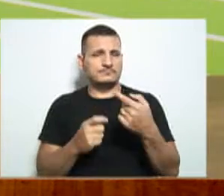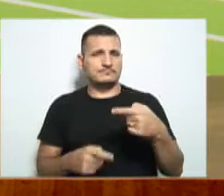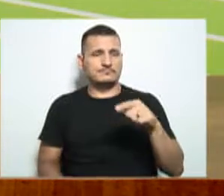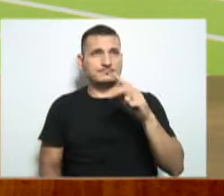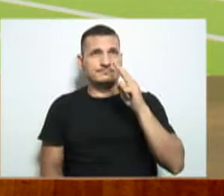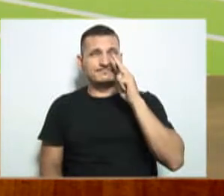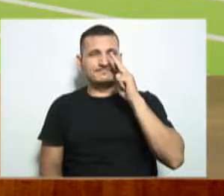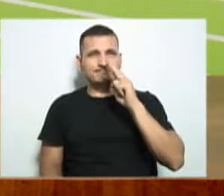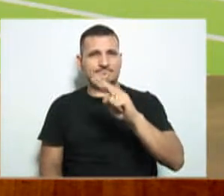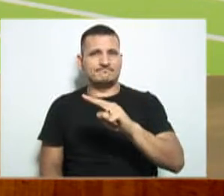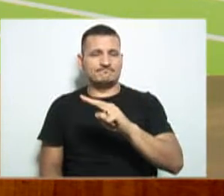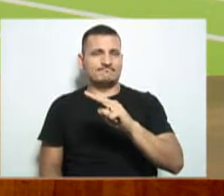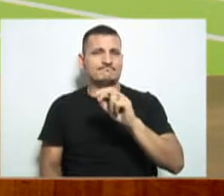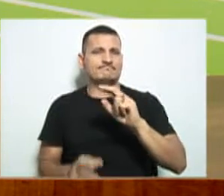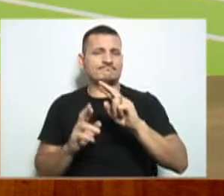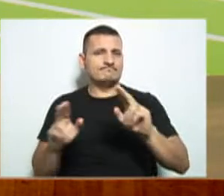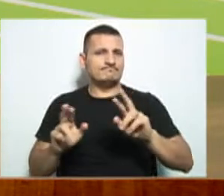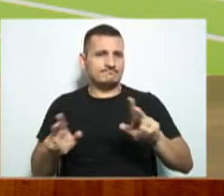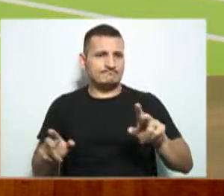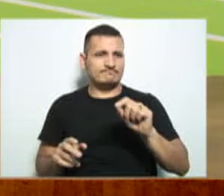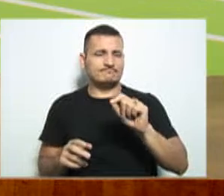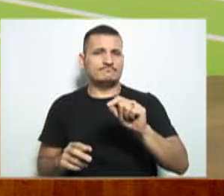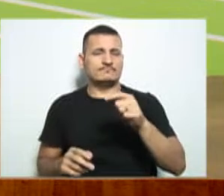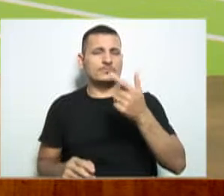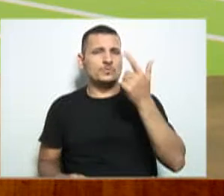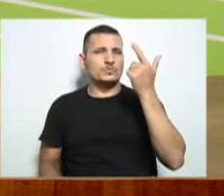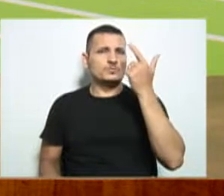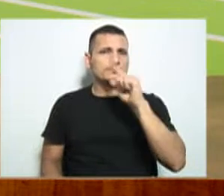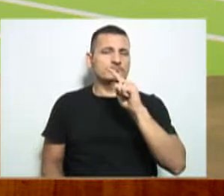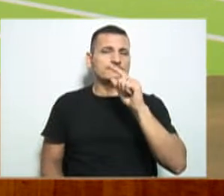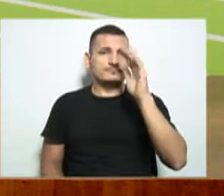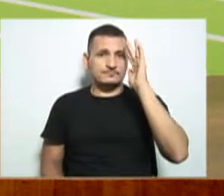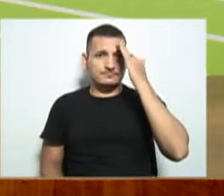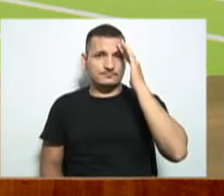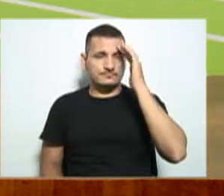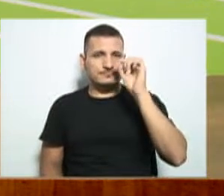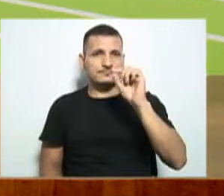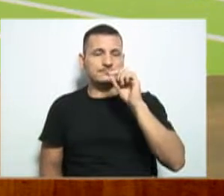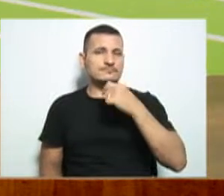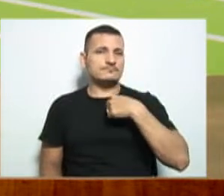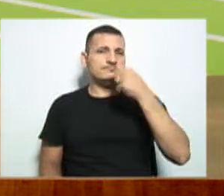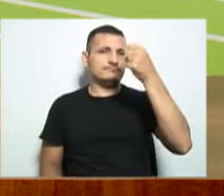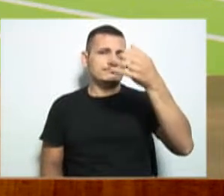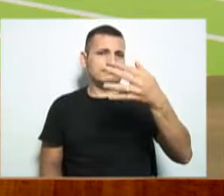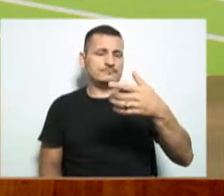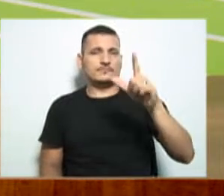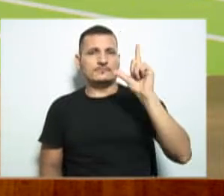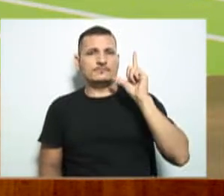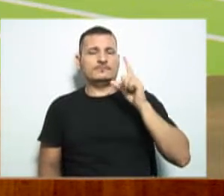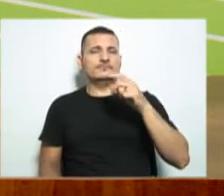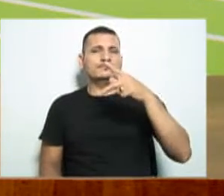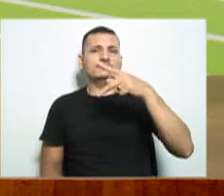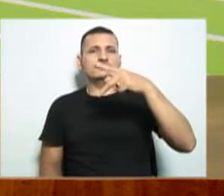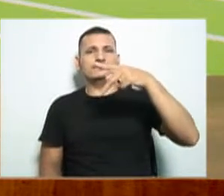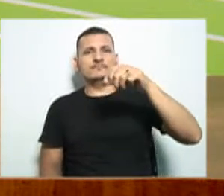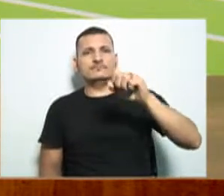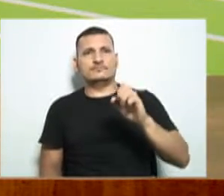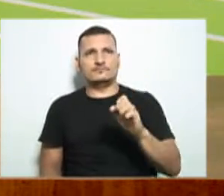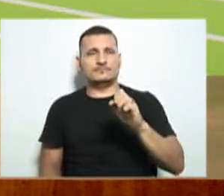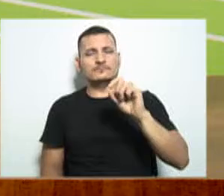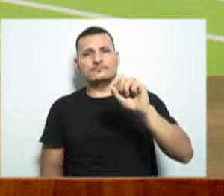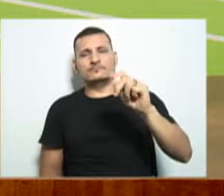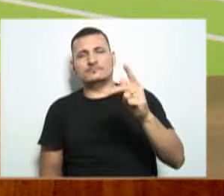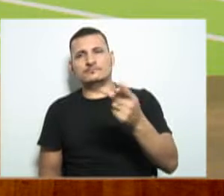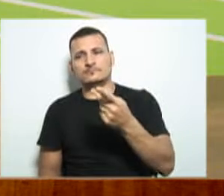essas diferenciações para vocês conseguirem compreender o que eu disse anteriormente. No PEPS, o que